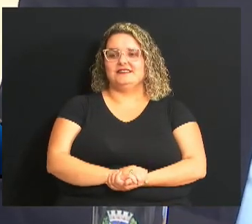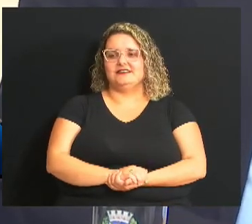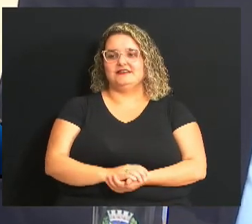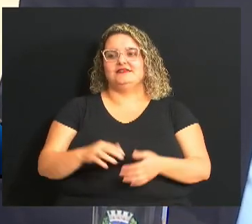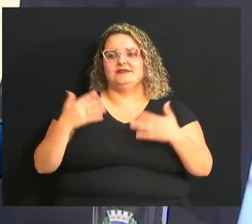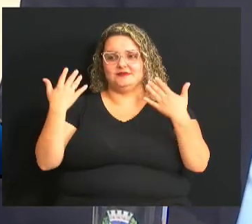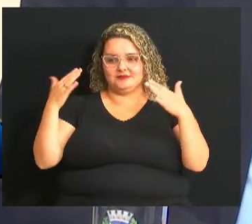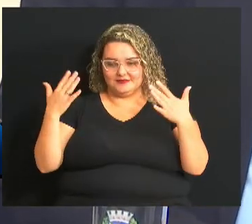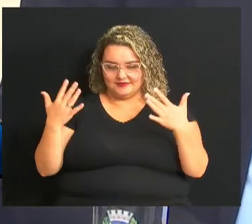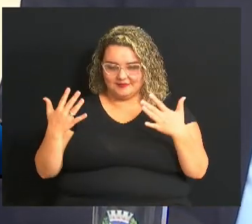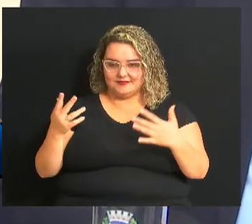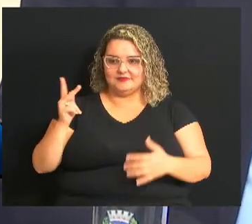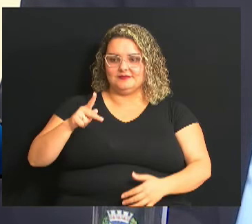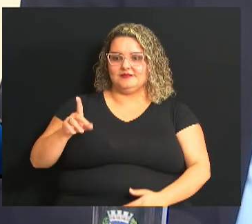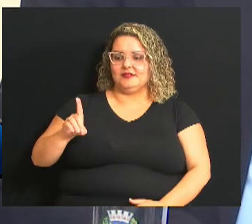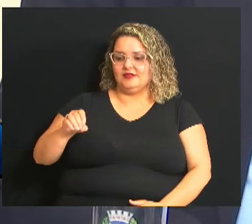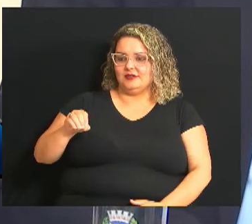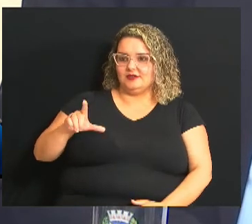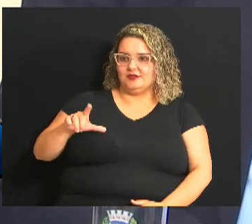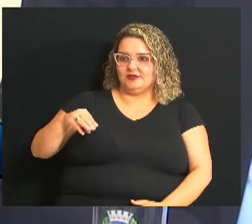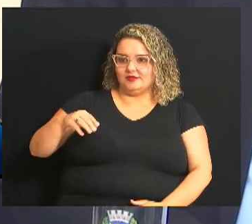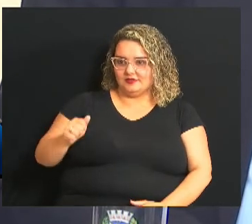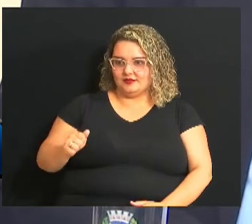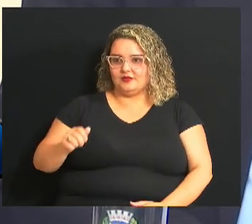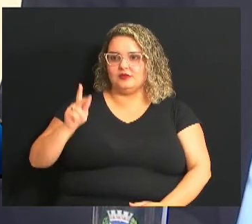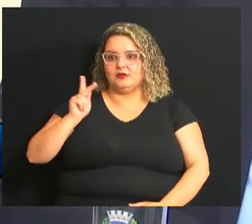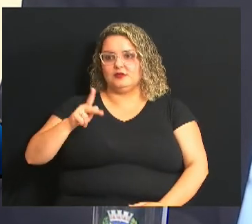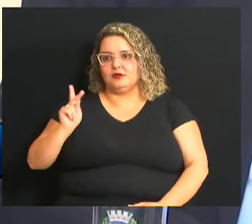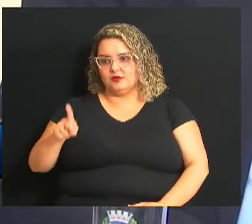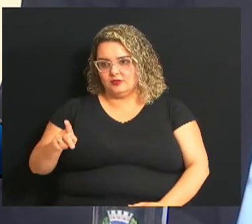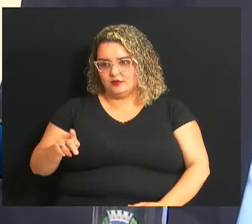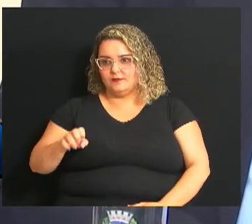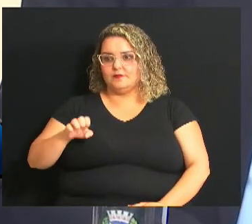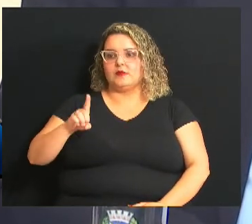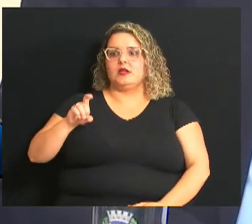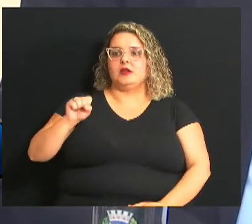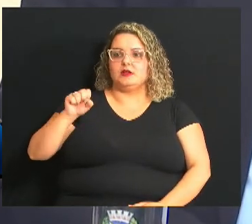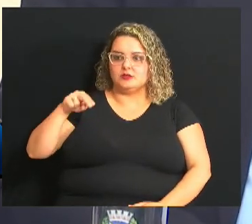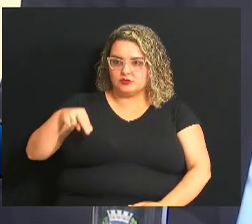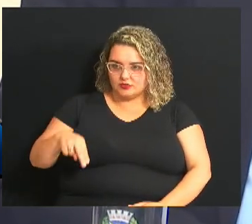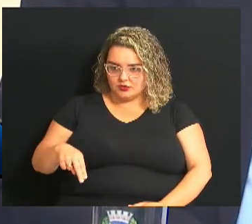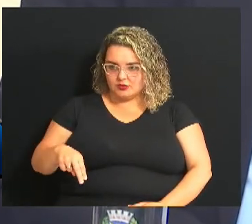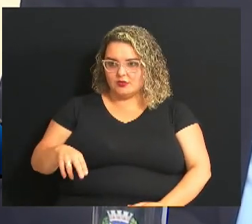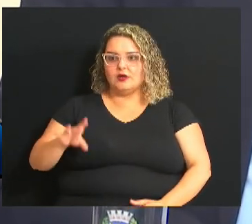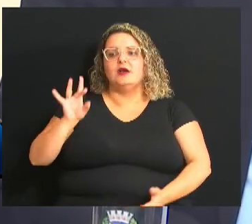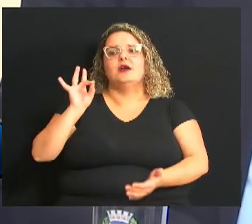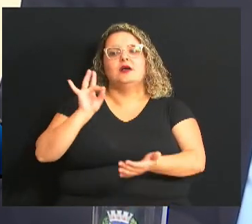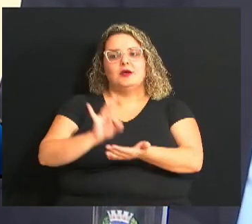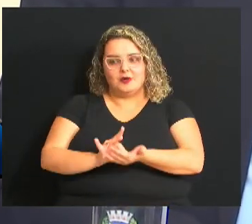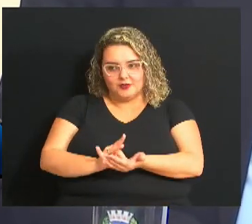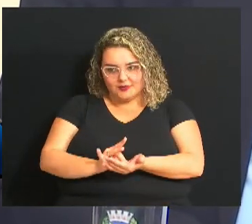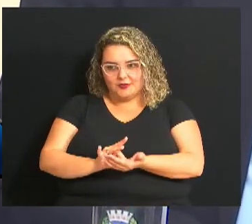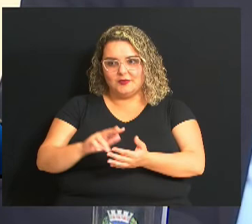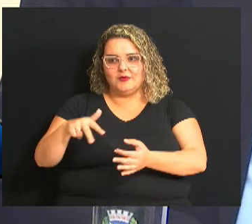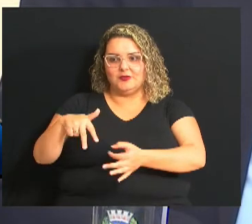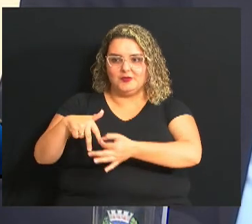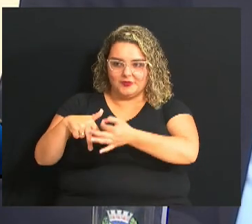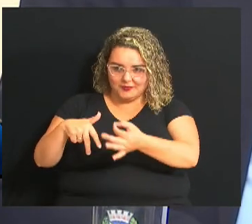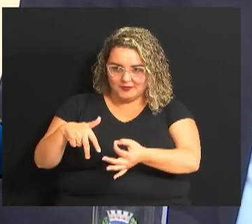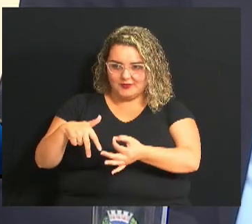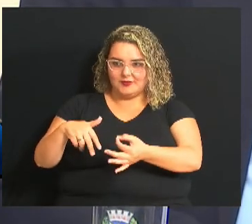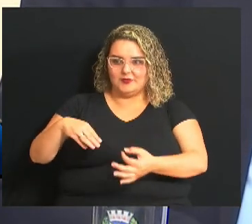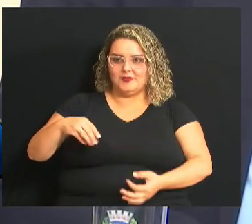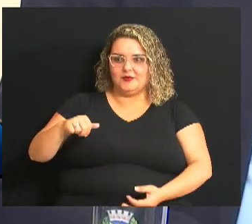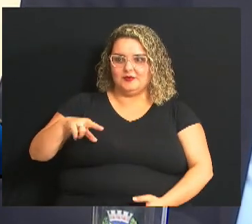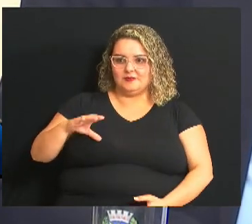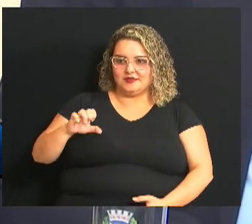a professora Dolma, o professor Edson, realmente, como disse o professor Marcelo Nobel,